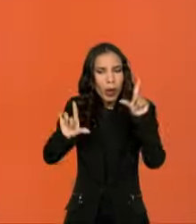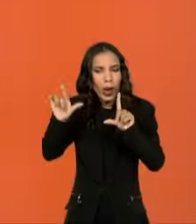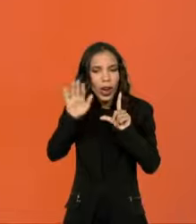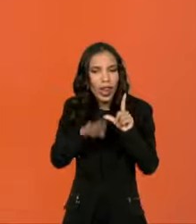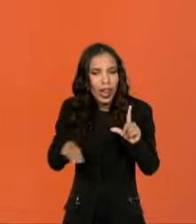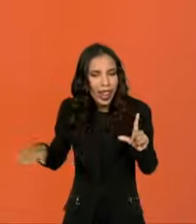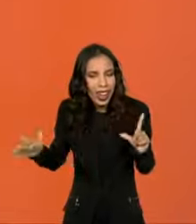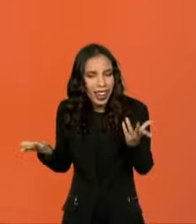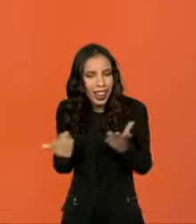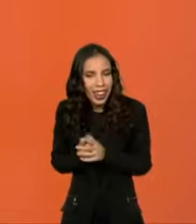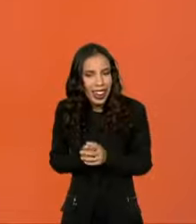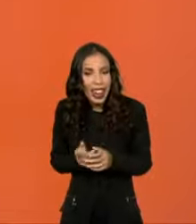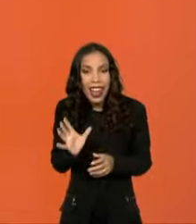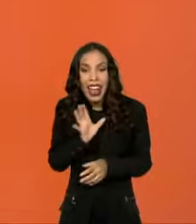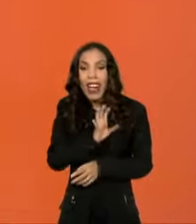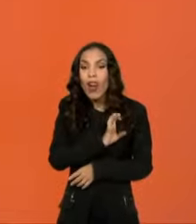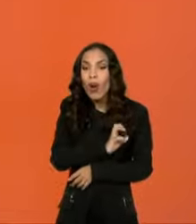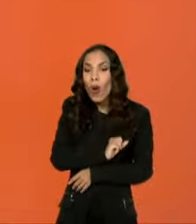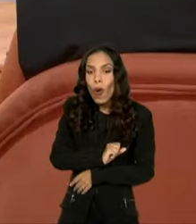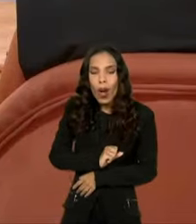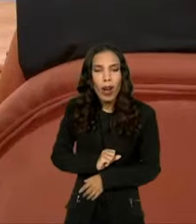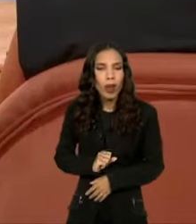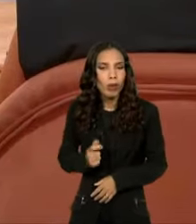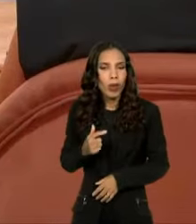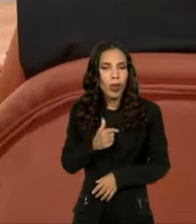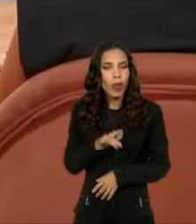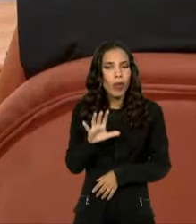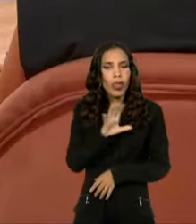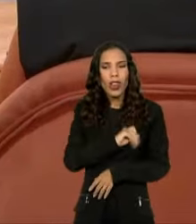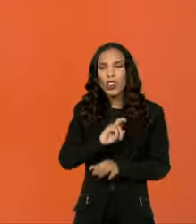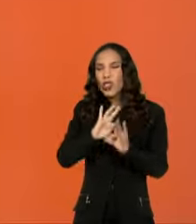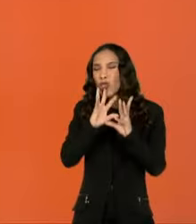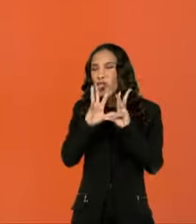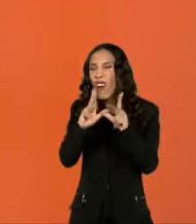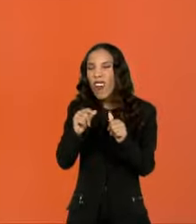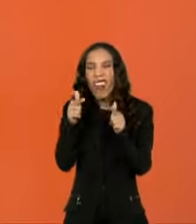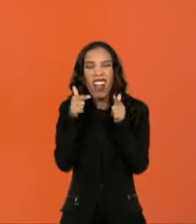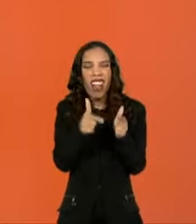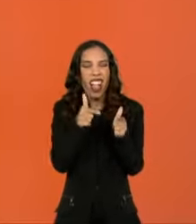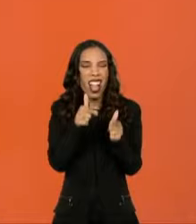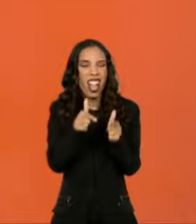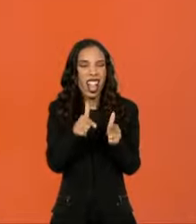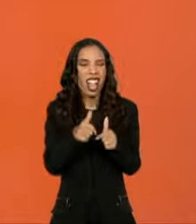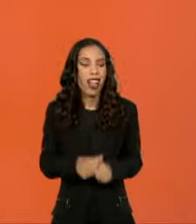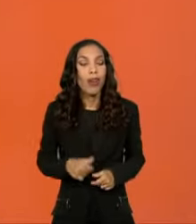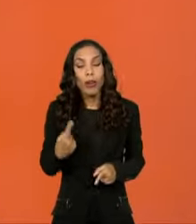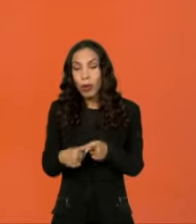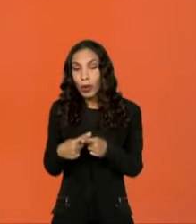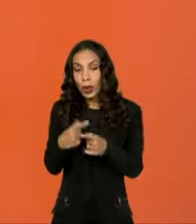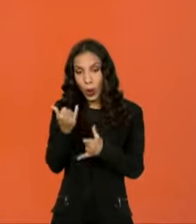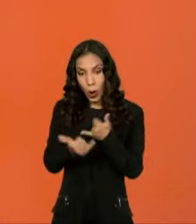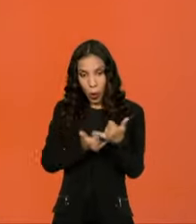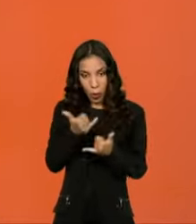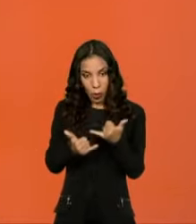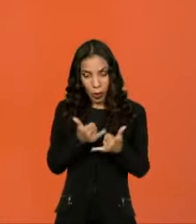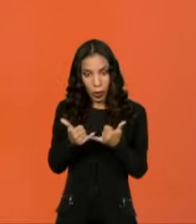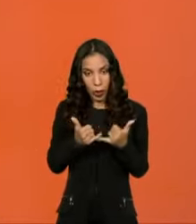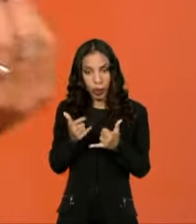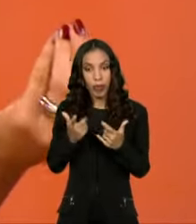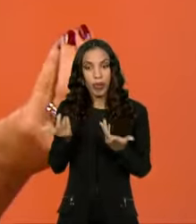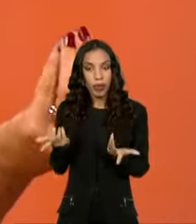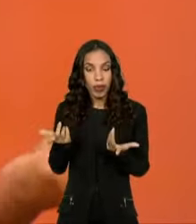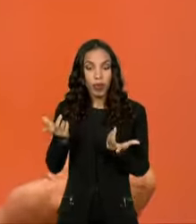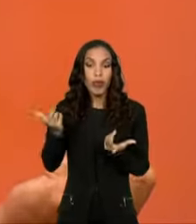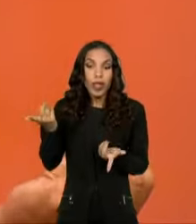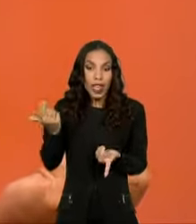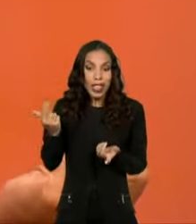adoro Bob Esponja, gente. Adoro, eu era aquela criança que via muito desenho. Mas todo mundo te enche o saco com essa pergunta, né? É porque, eu brinco, porque quando o encontro entrou